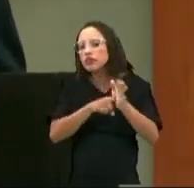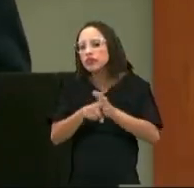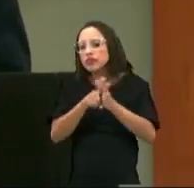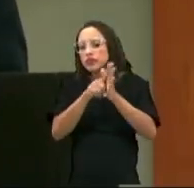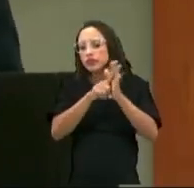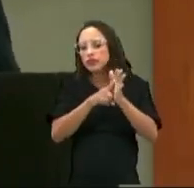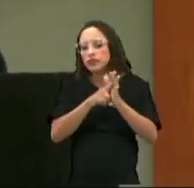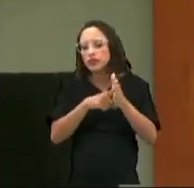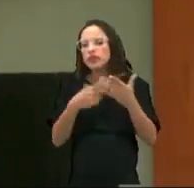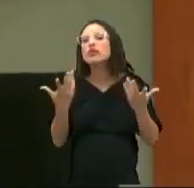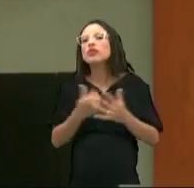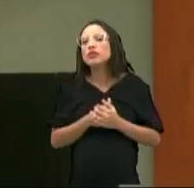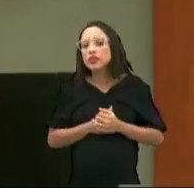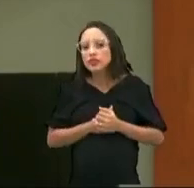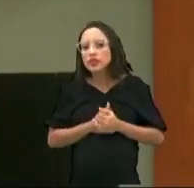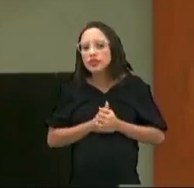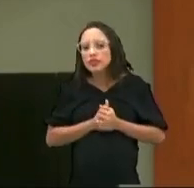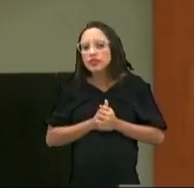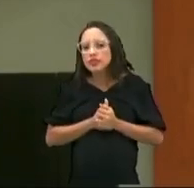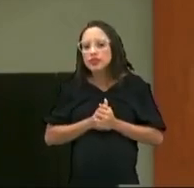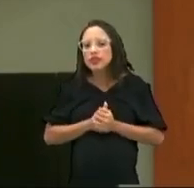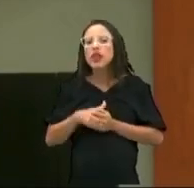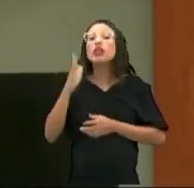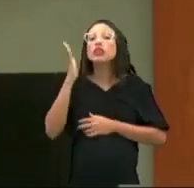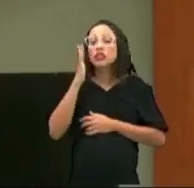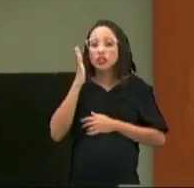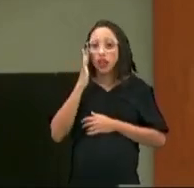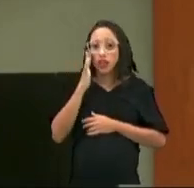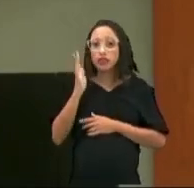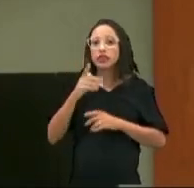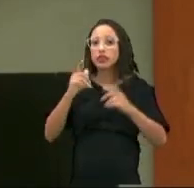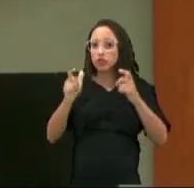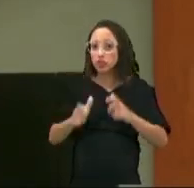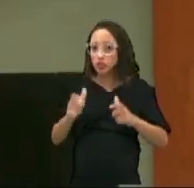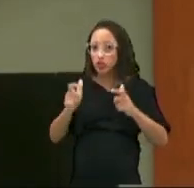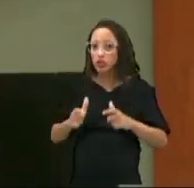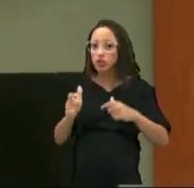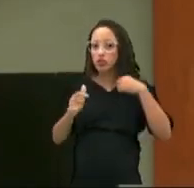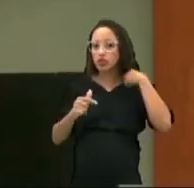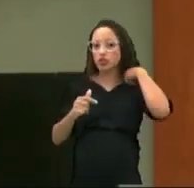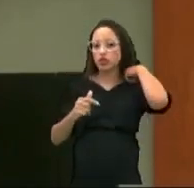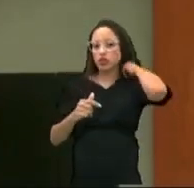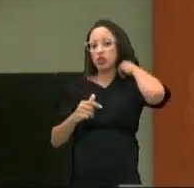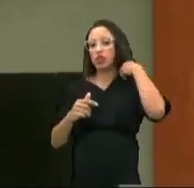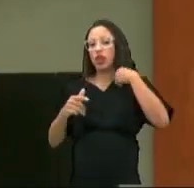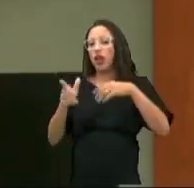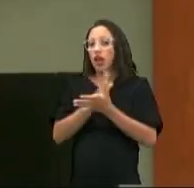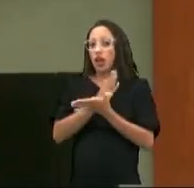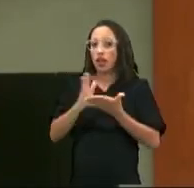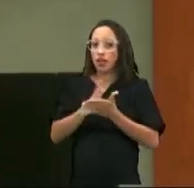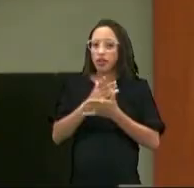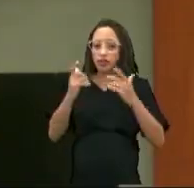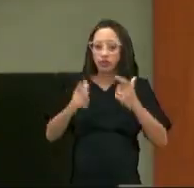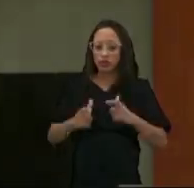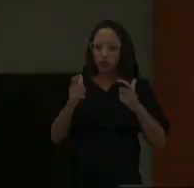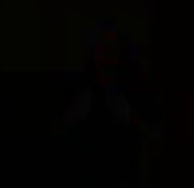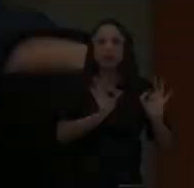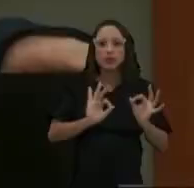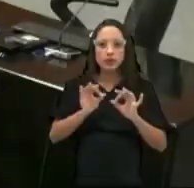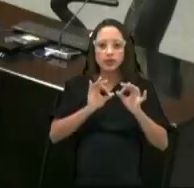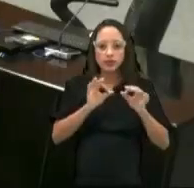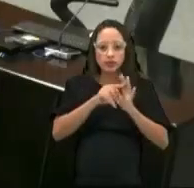privados conveniados, via de regra, não têm a expertise que têm os laboratórios